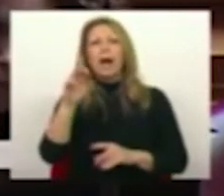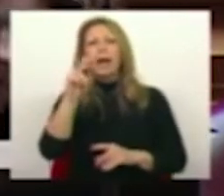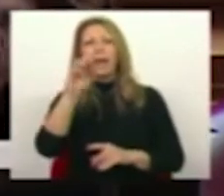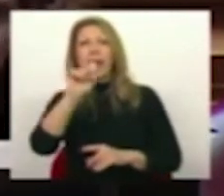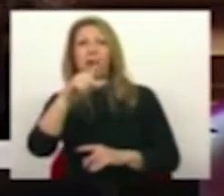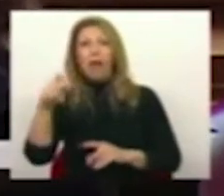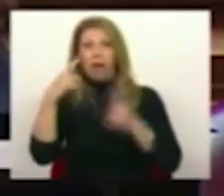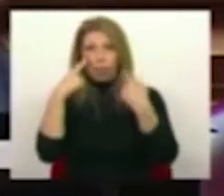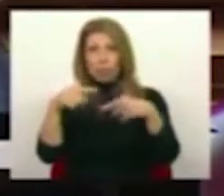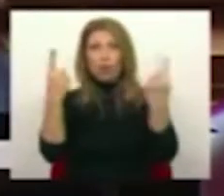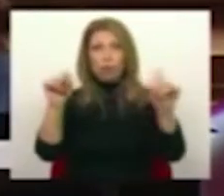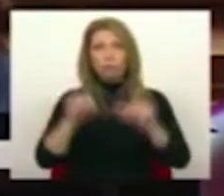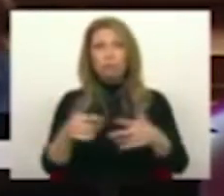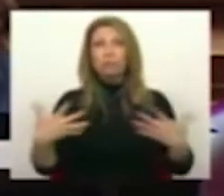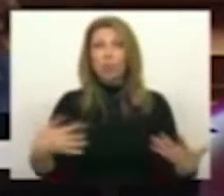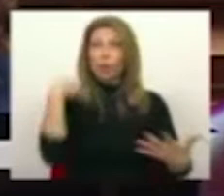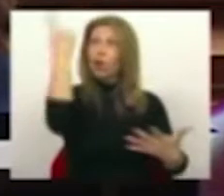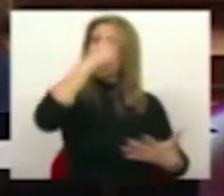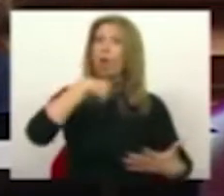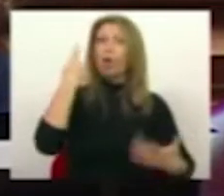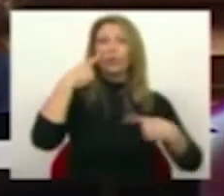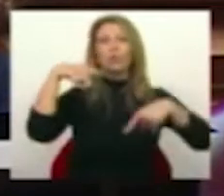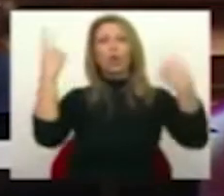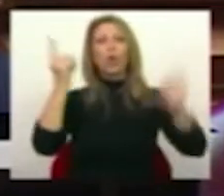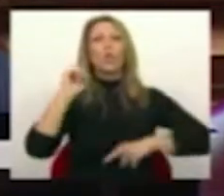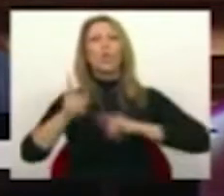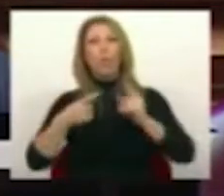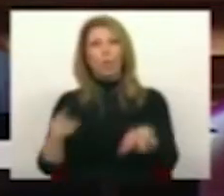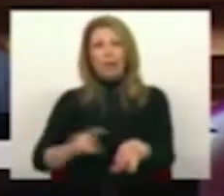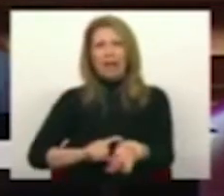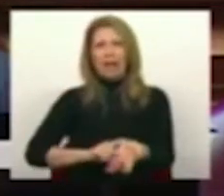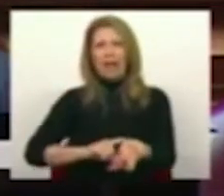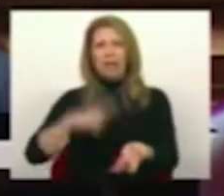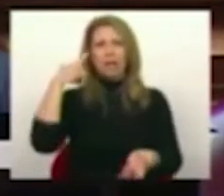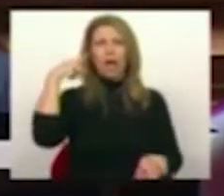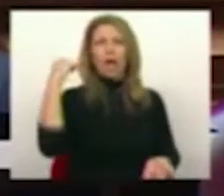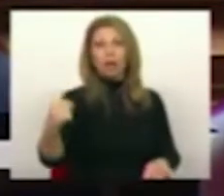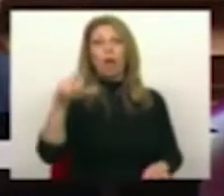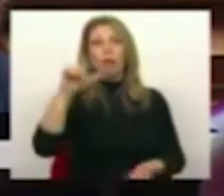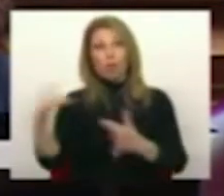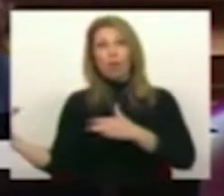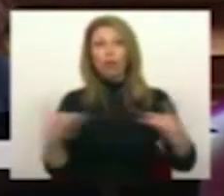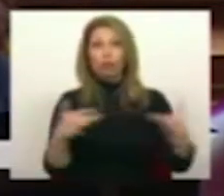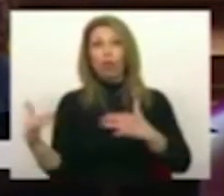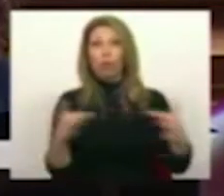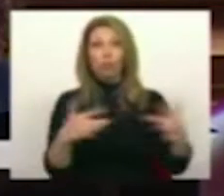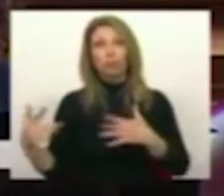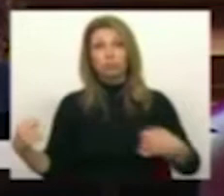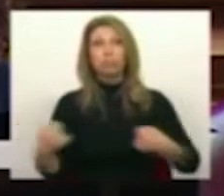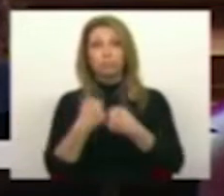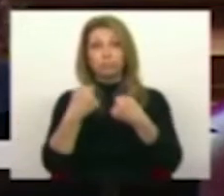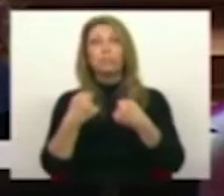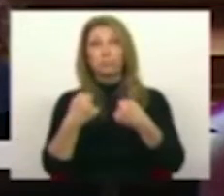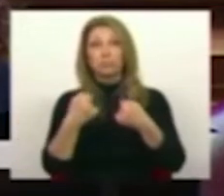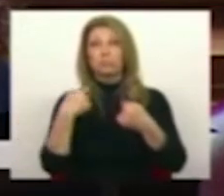foi traduzir-se num rosto contra aquilo que é não só o racismo, como a violência nos jogos de futebol, algo que nos deve convocar a todos para, de facto, traduzirmos